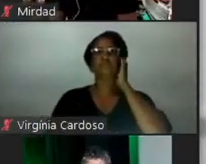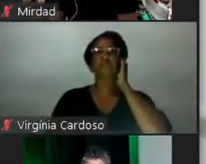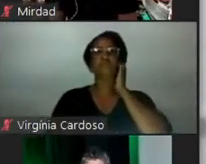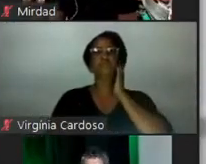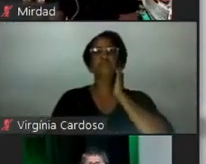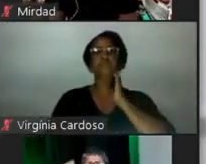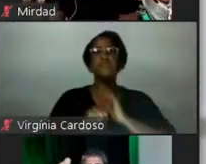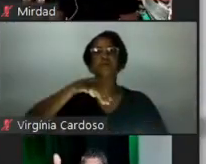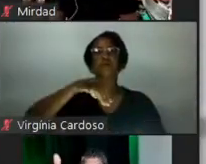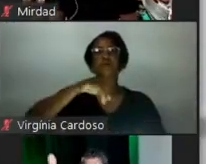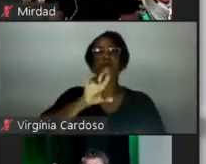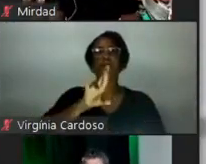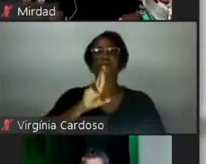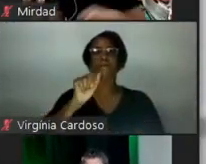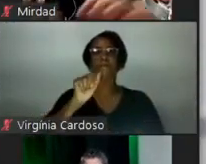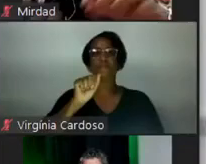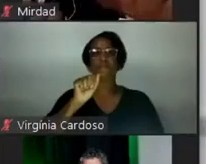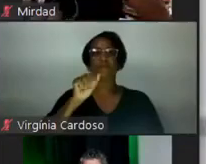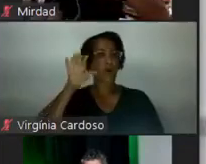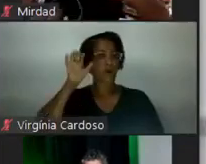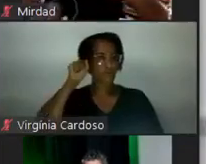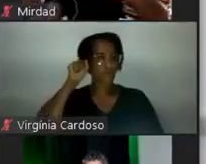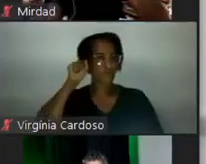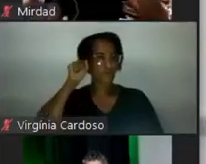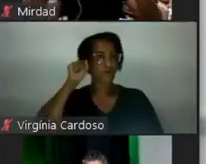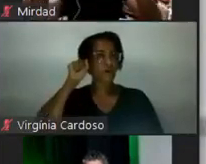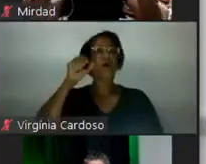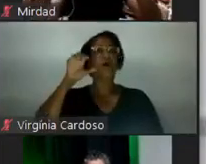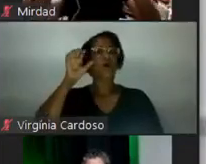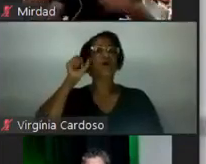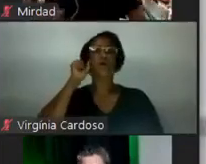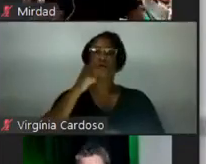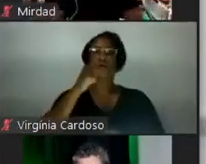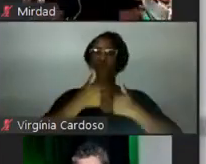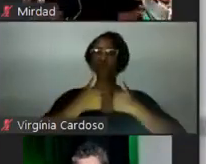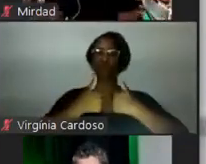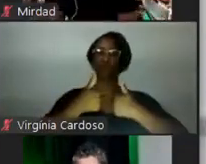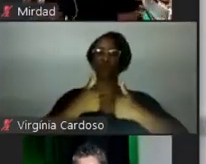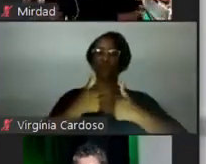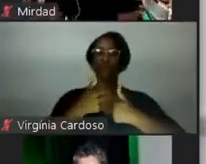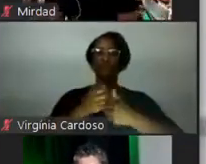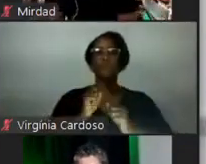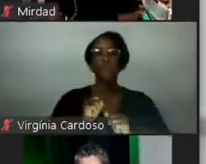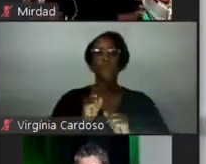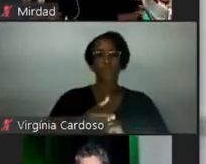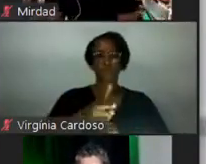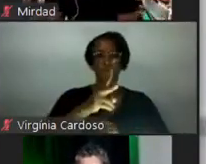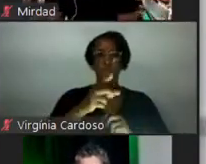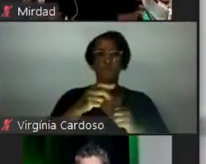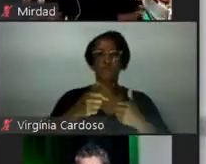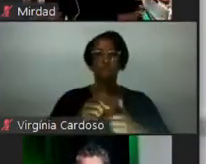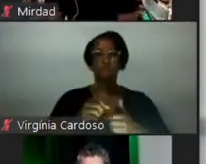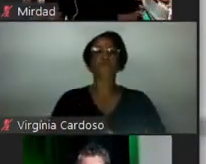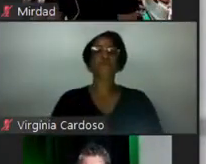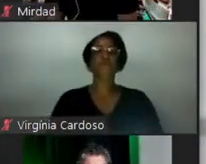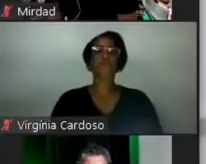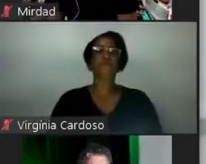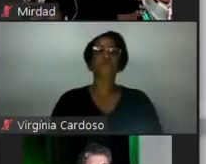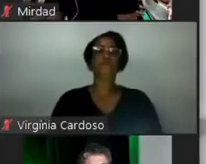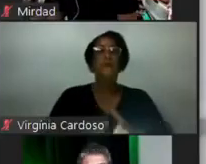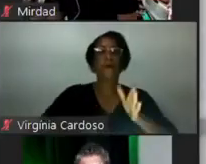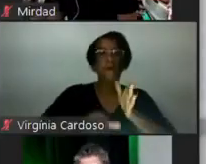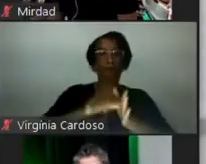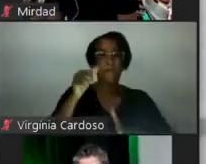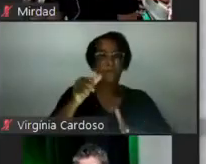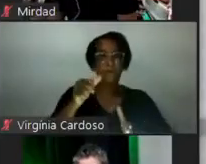Mirá, você está me ouvindo? Eu estou lhe ouvindo, Cida. Estou ouvindo. Beleza? Posso seguir? Bom, assim, primeiro,